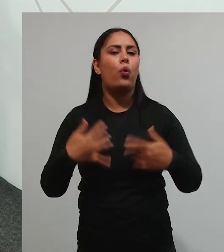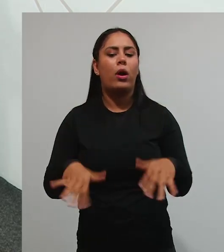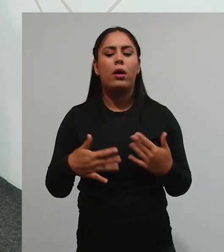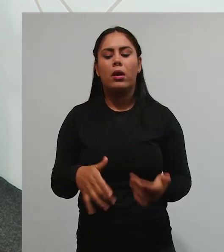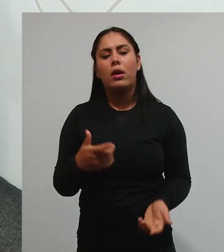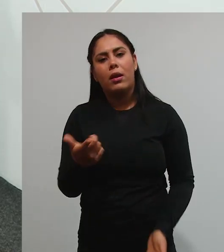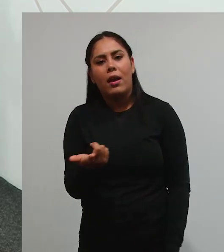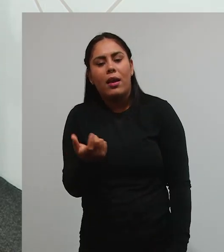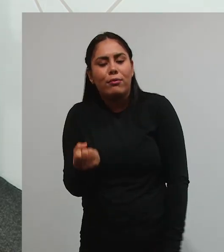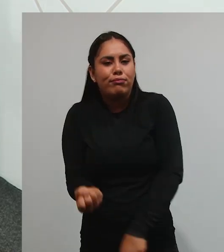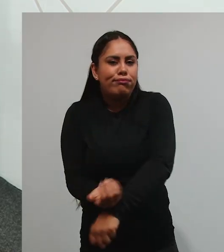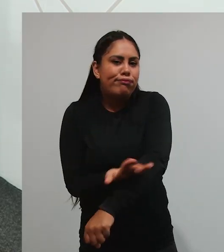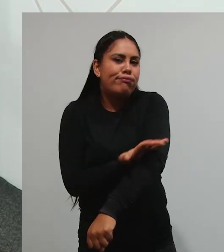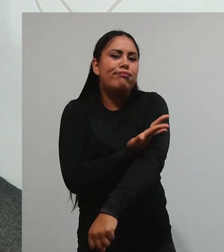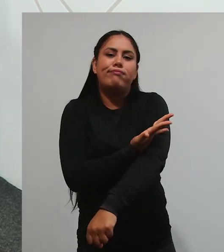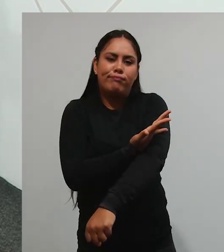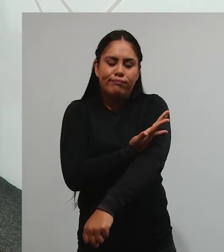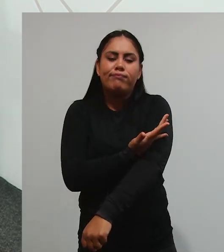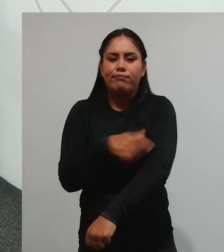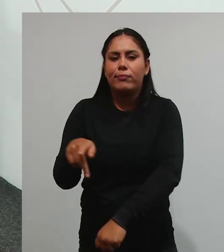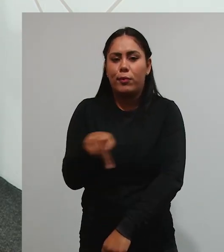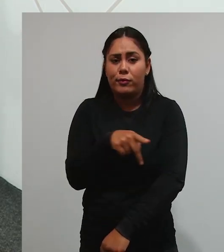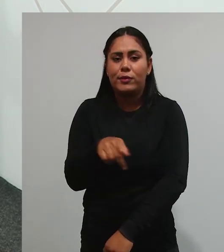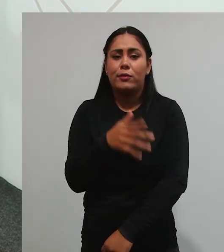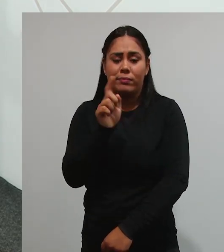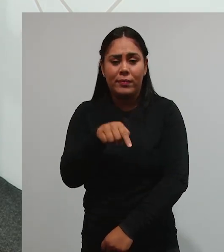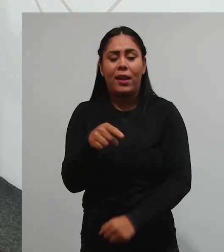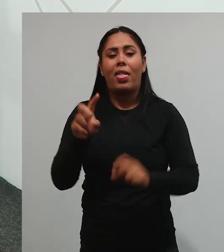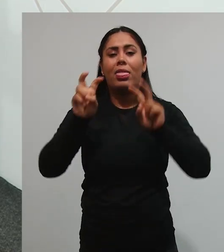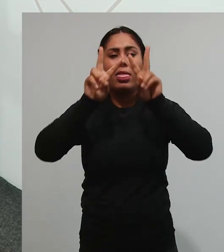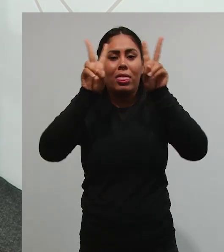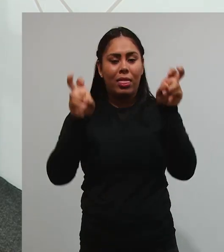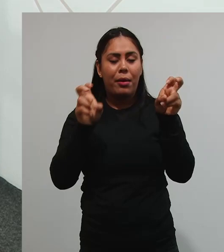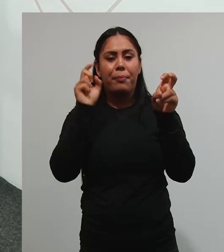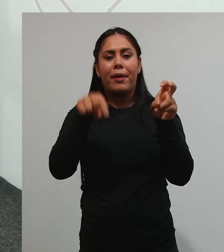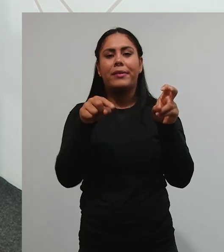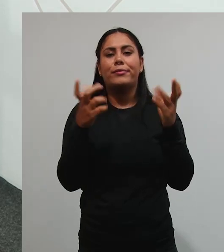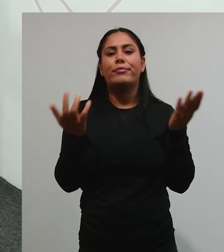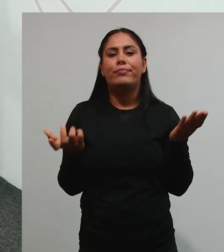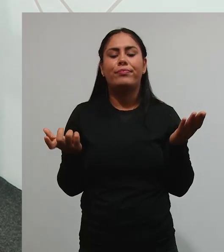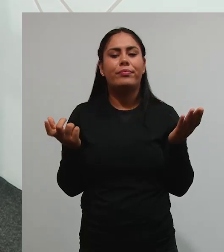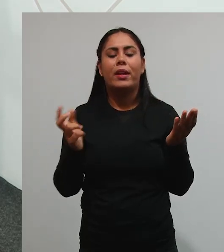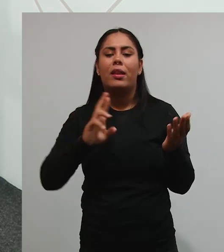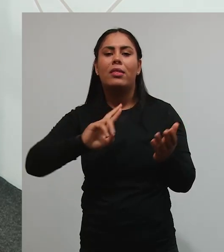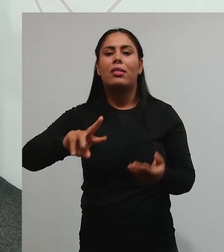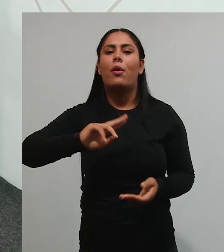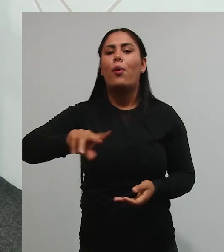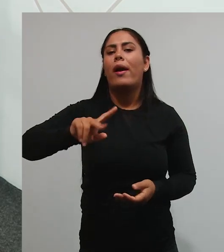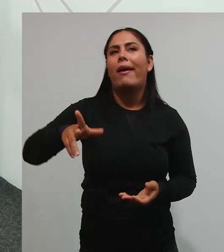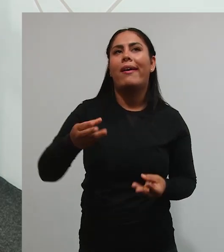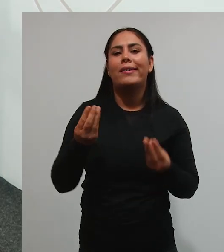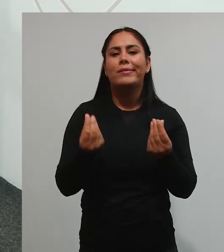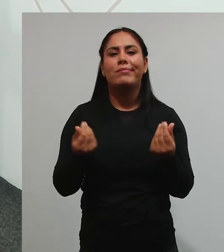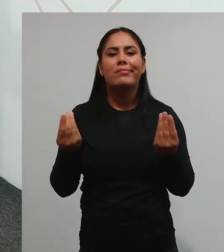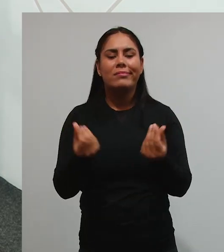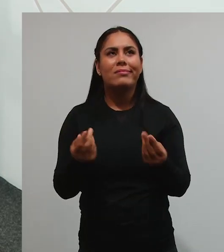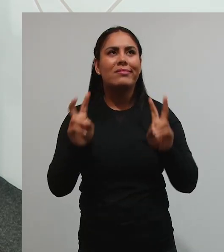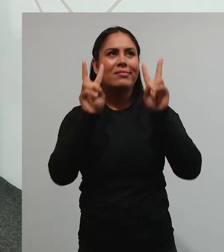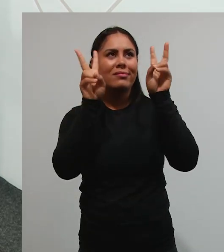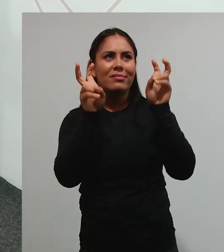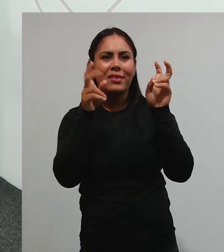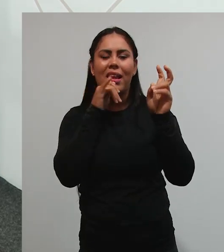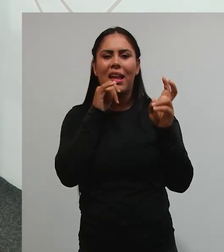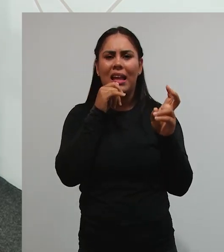fico emocionada, professor Fábio, porque é uma temática que não é uma temática